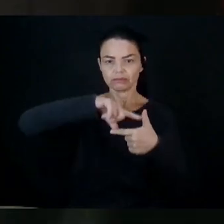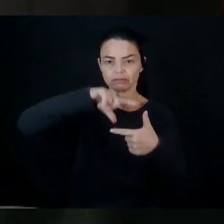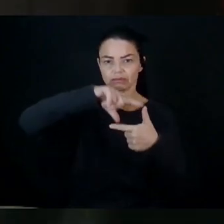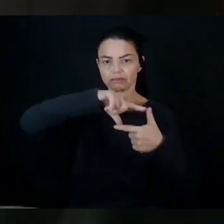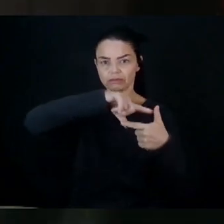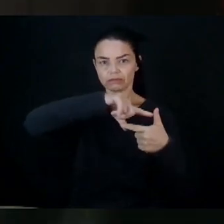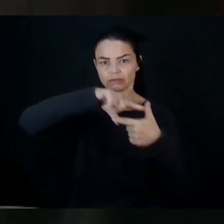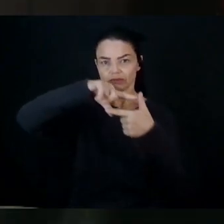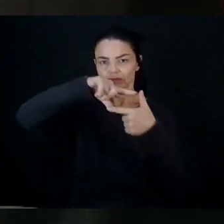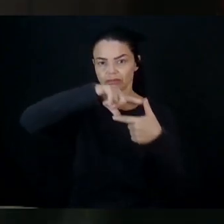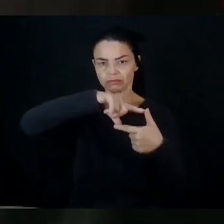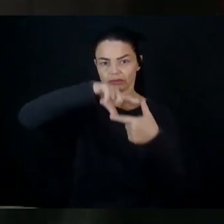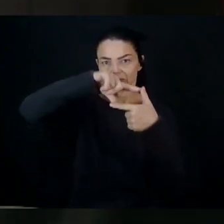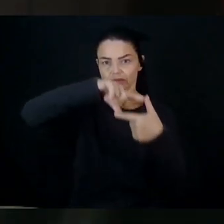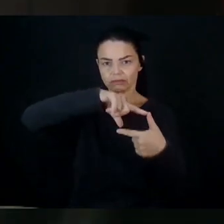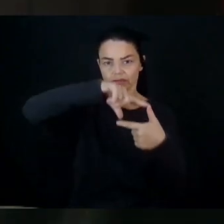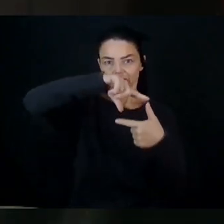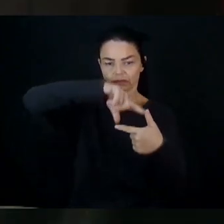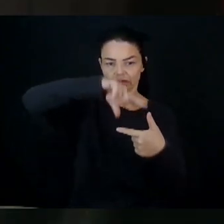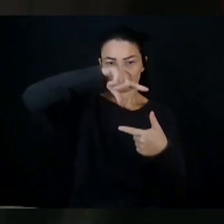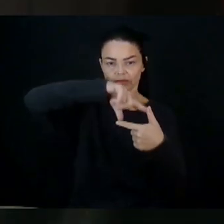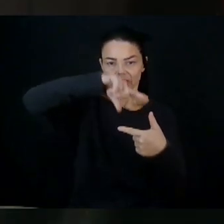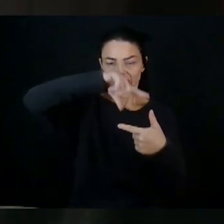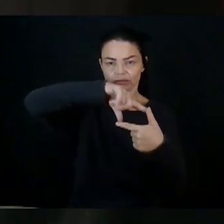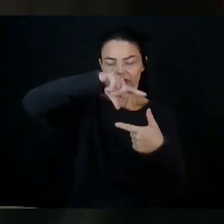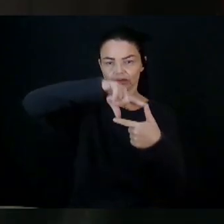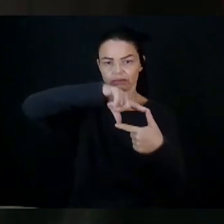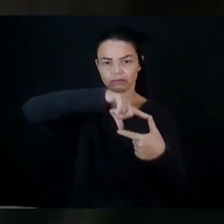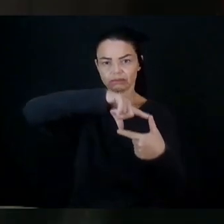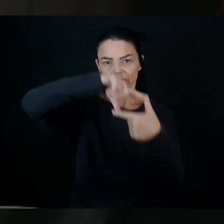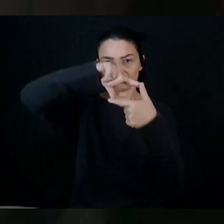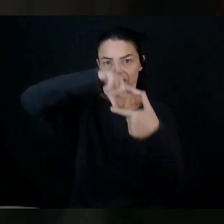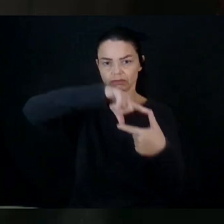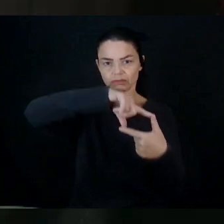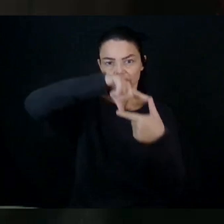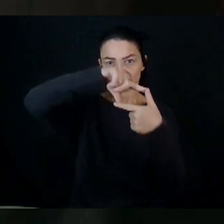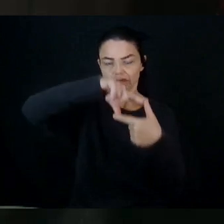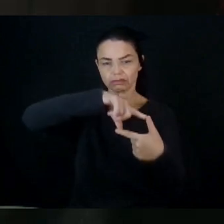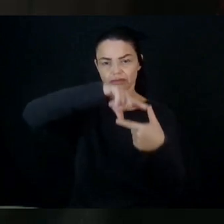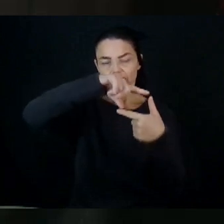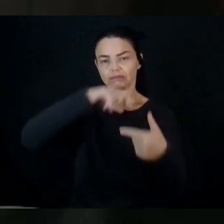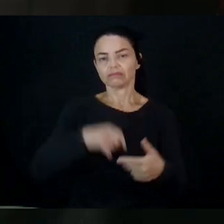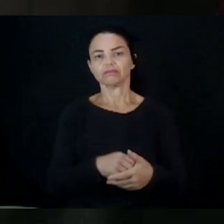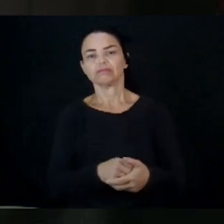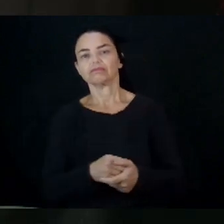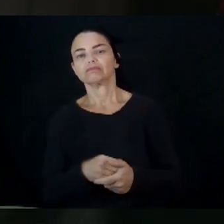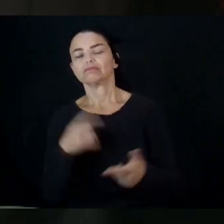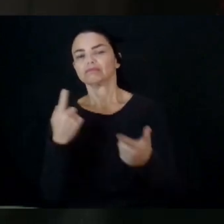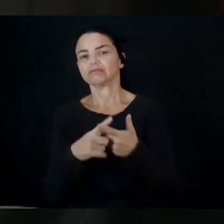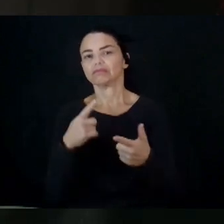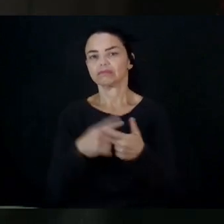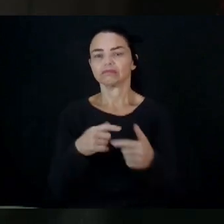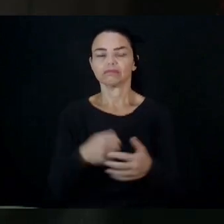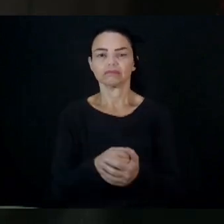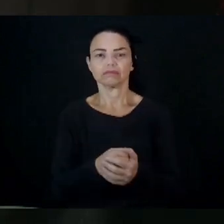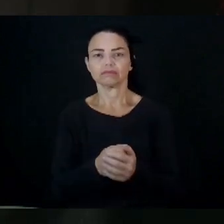que focar. Esse negócio de foco não é clichê, não. É focar mesmo, porque focando a gente